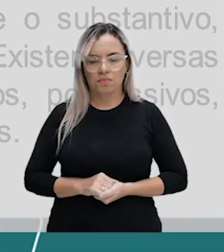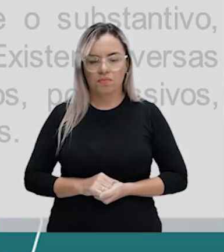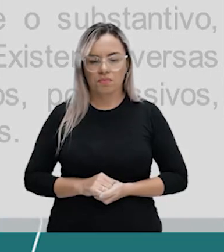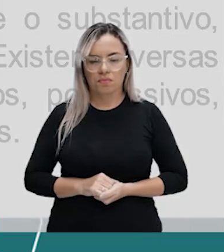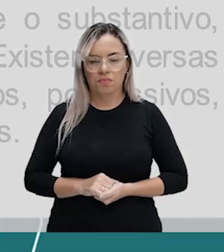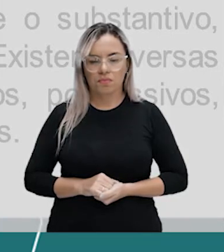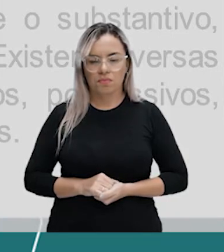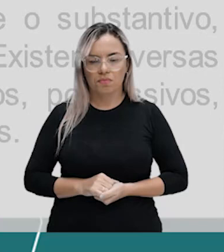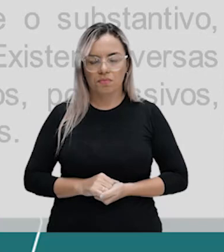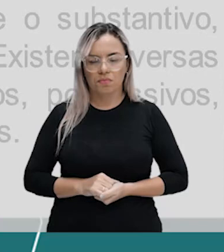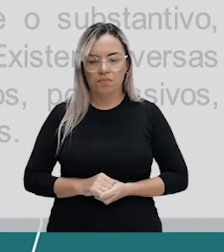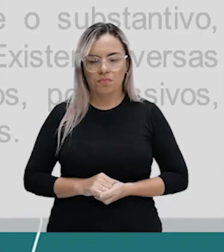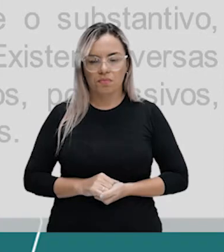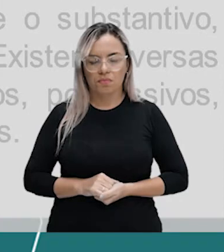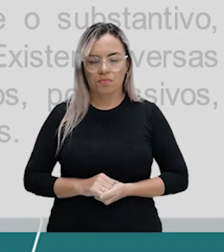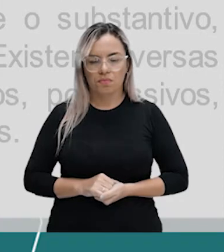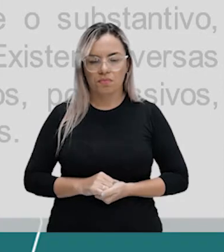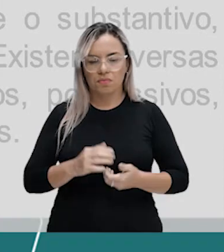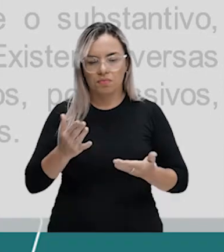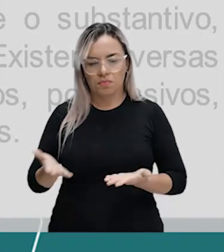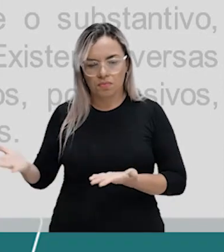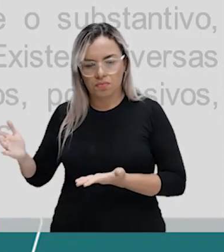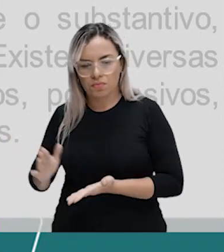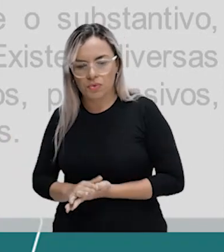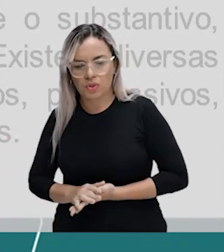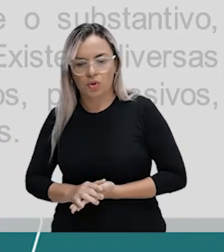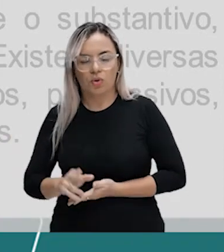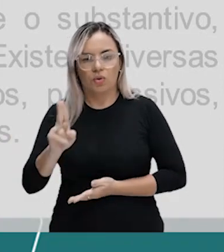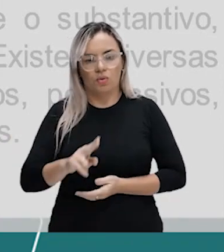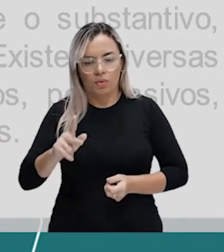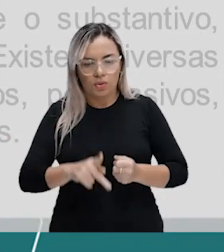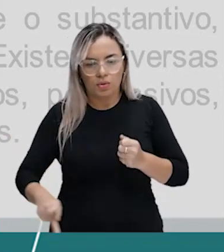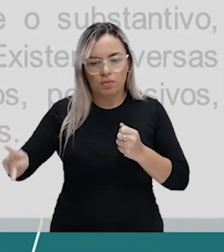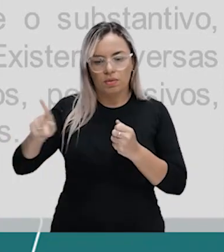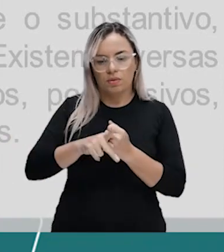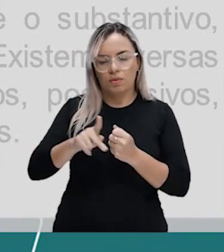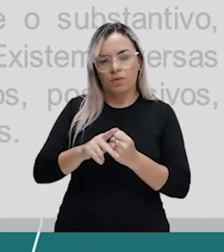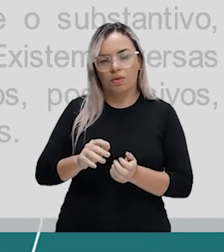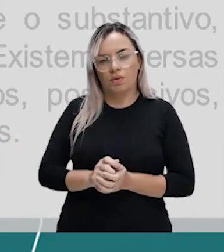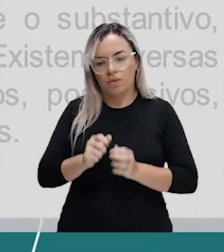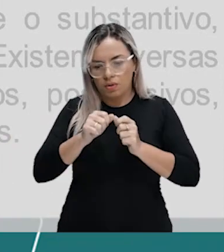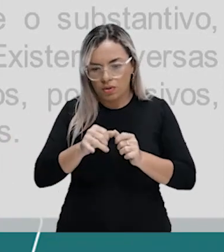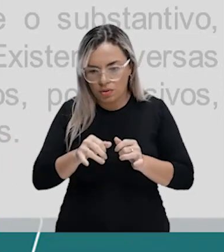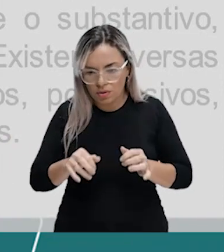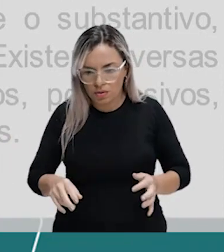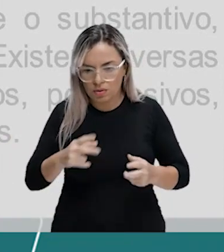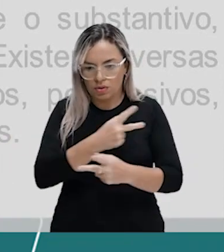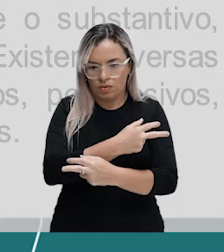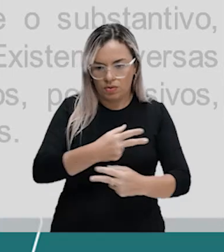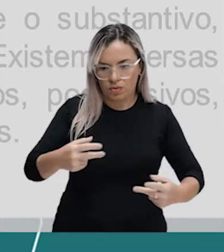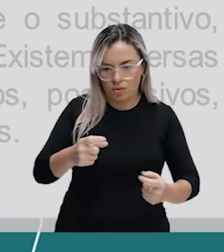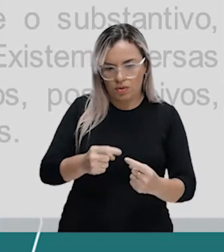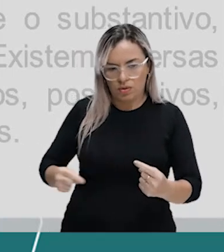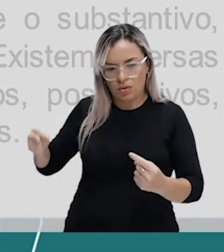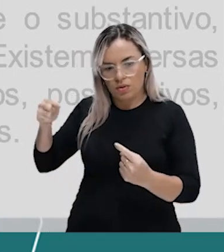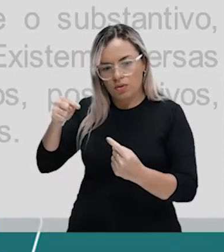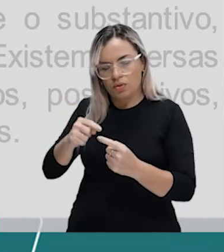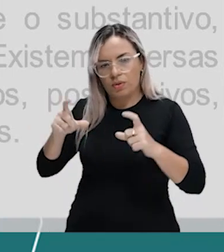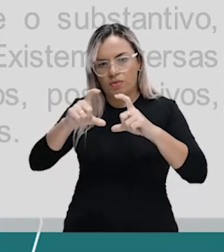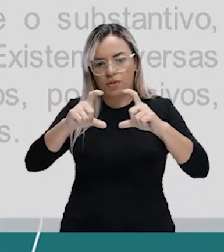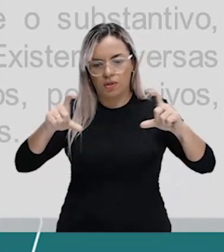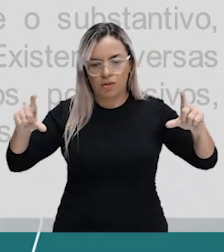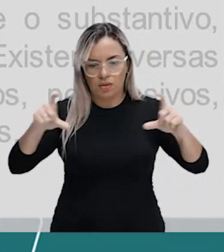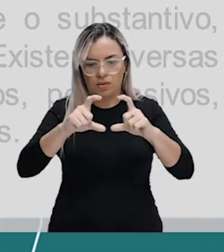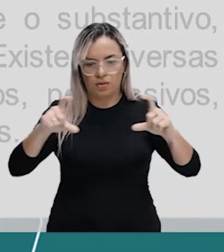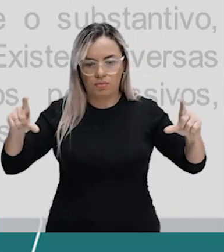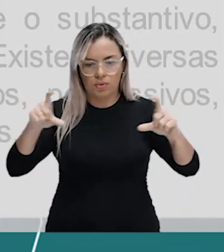e relativos. Então, no entanto, o uso do pronome se estendeu a várias outras funções dentro de